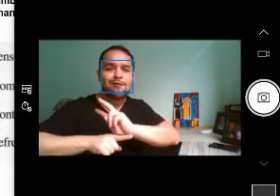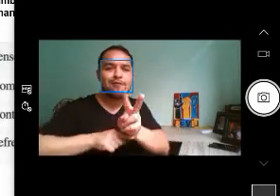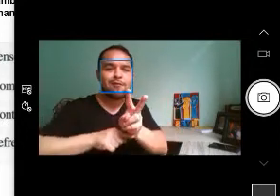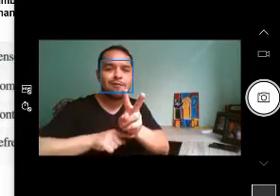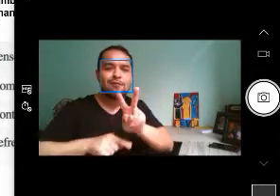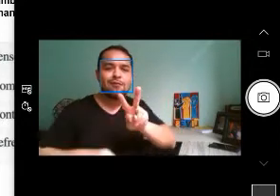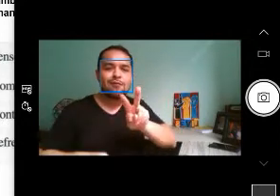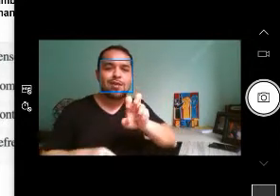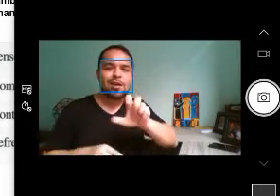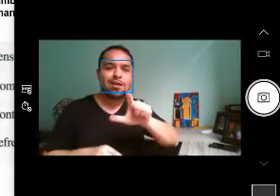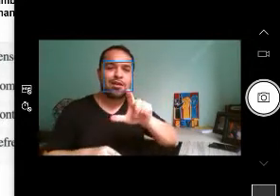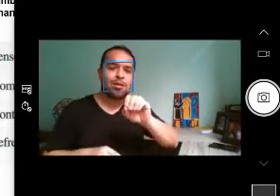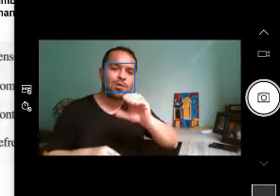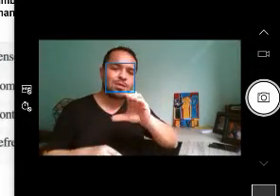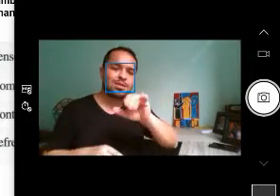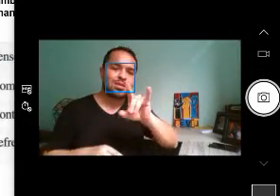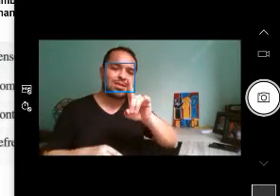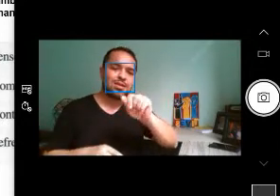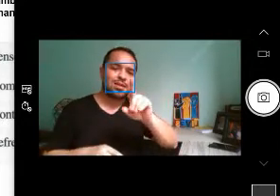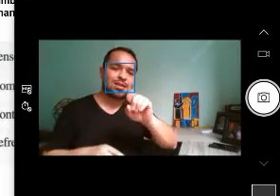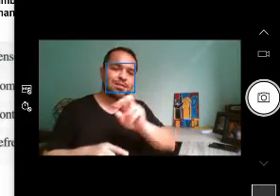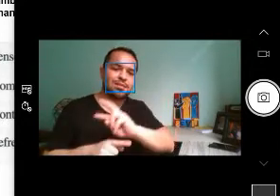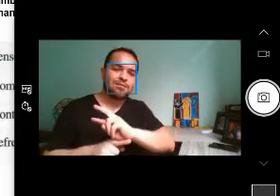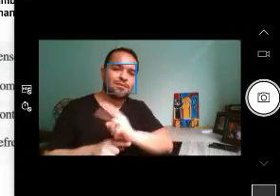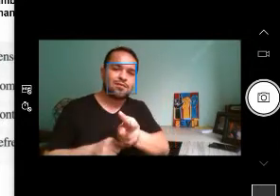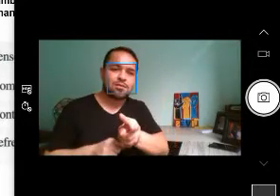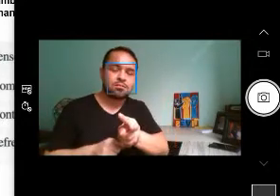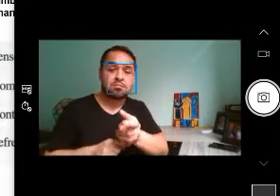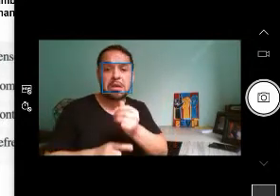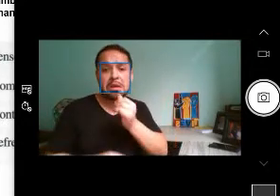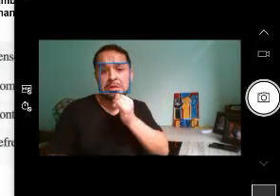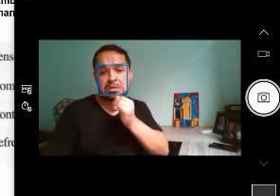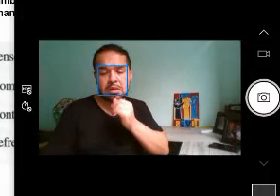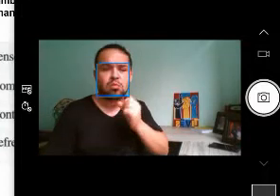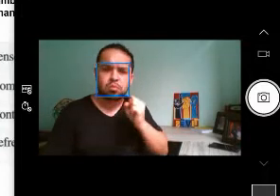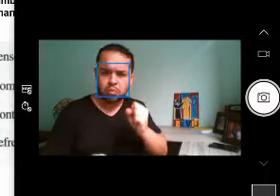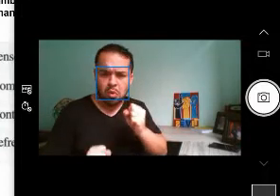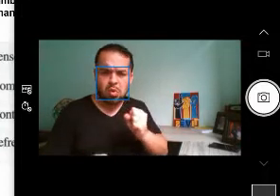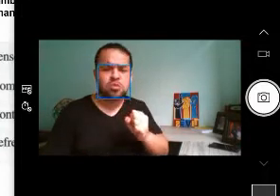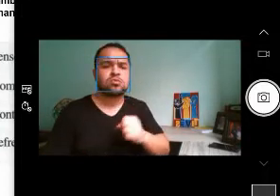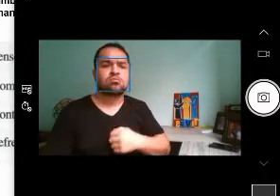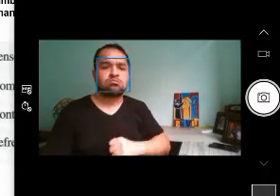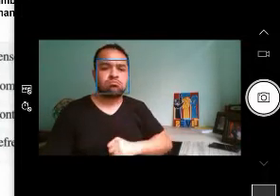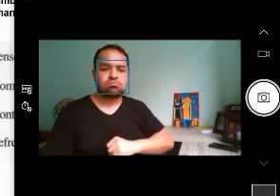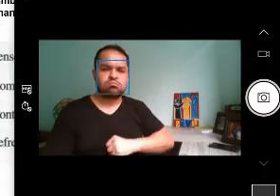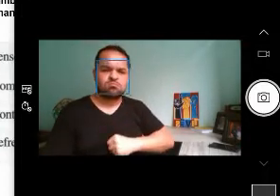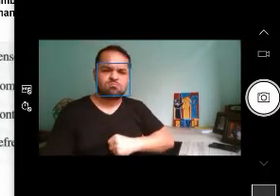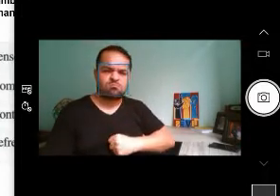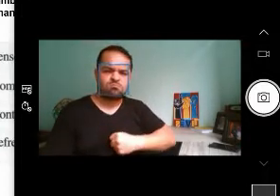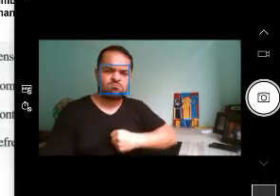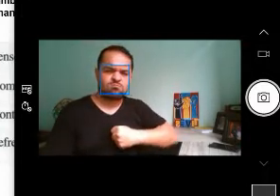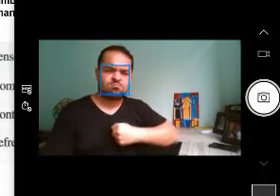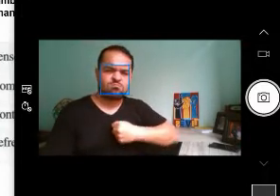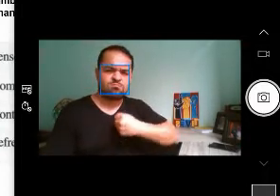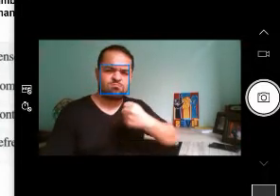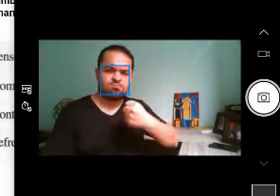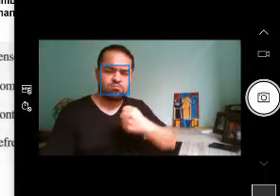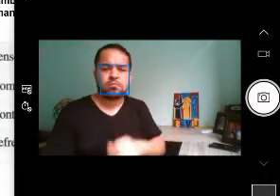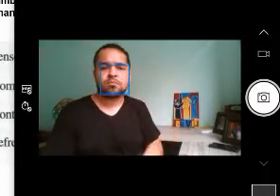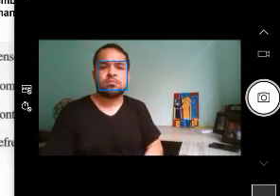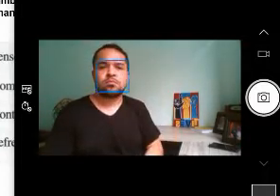pode ter várias velocidades. Eu já sei que o movimento é uma semicurva, já sei que é para cima, mas ela pode